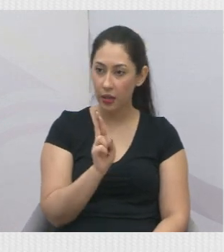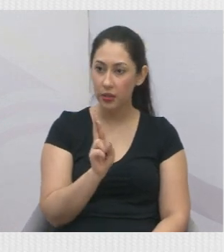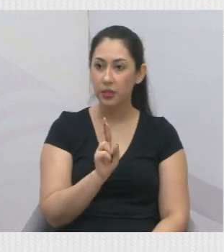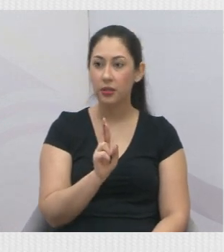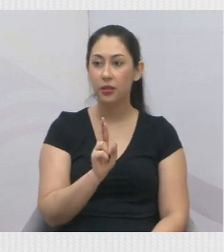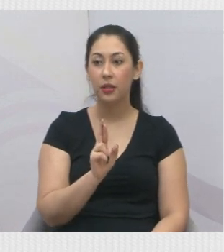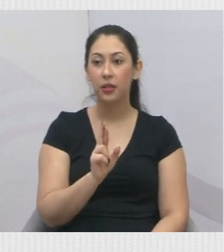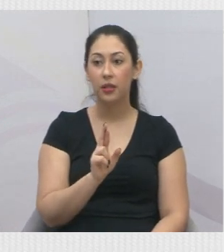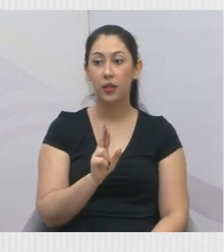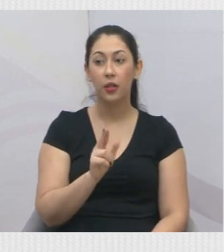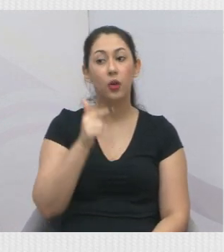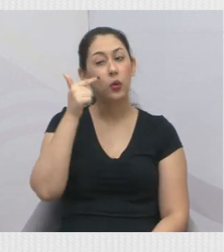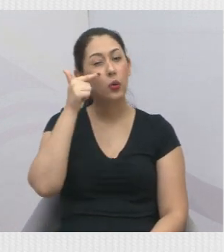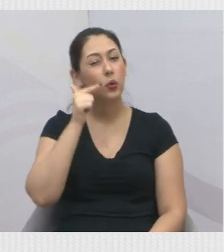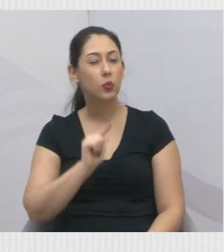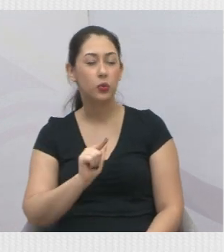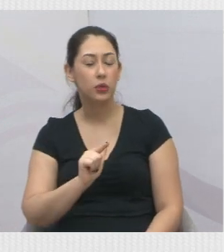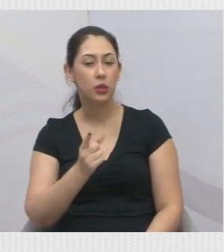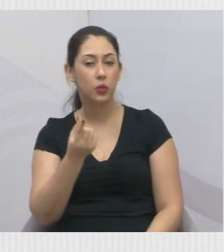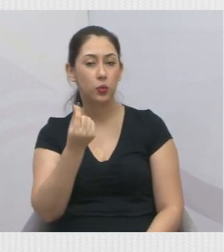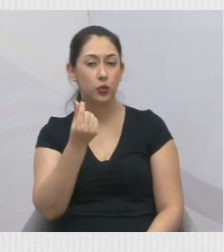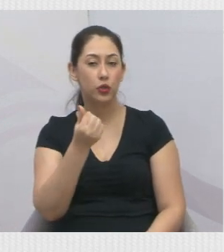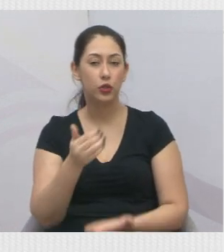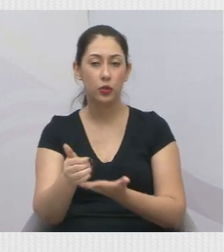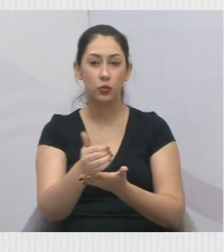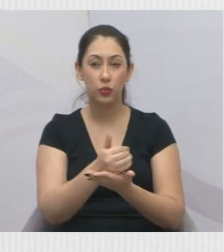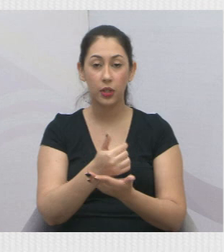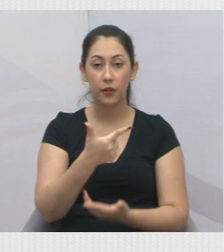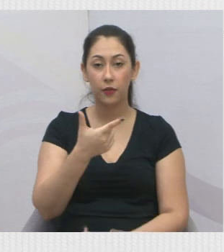120.303.000, na qual se realizou